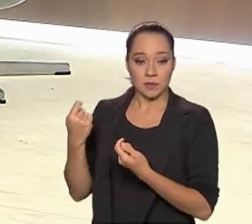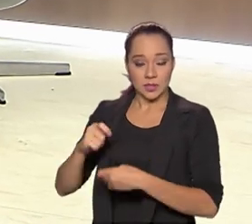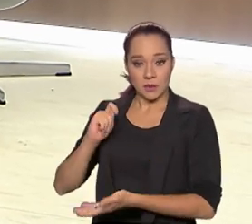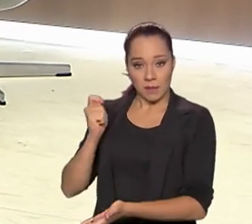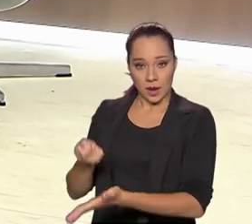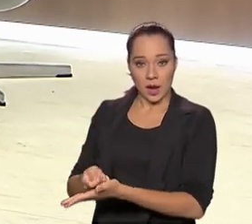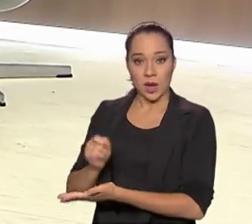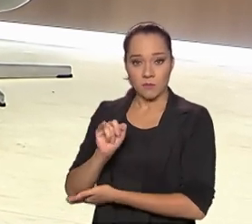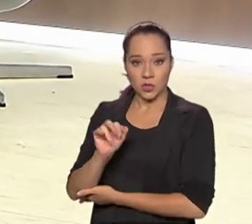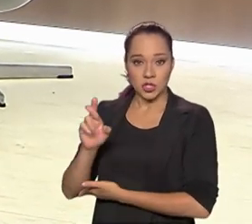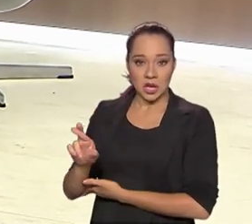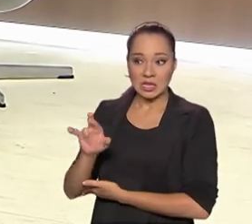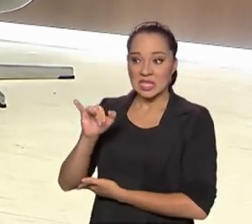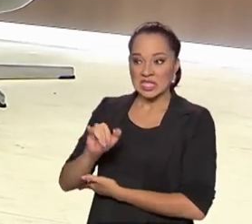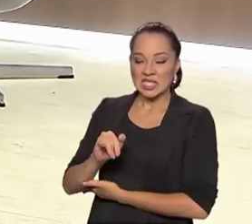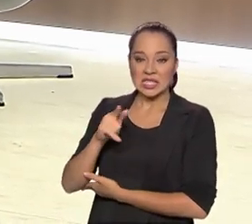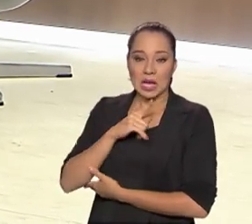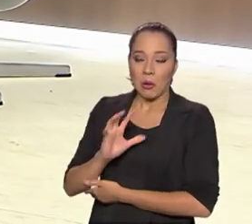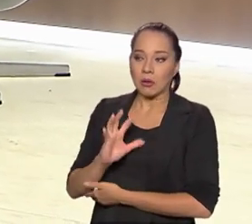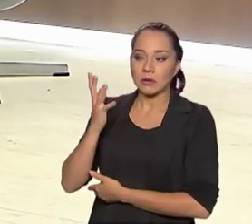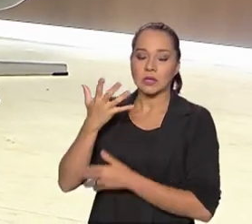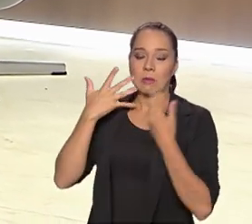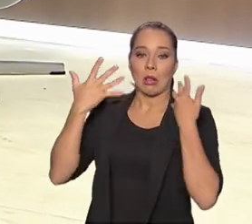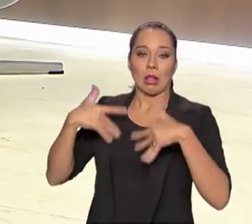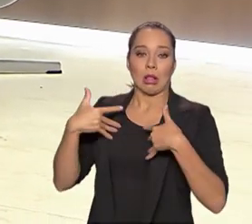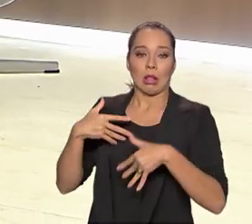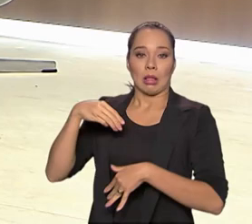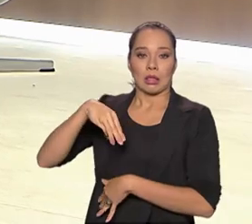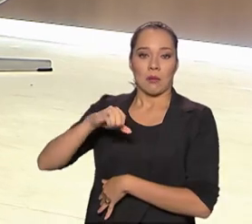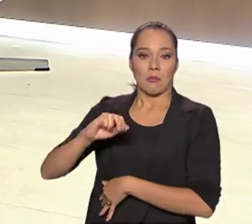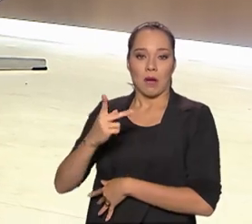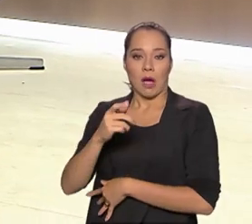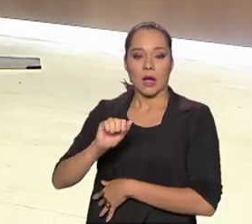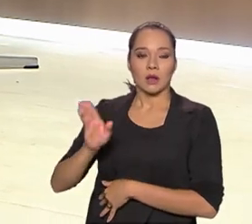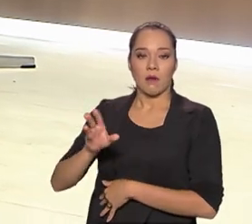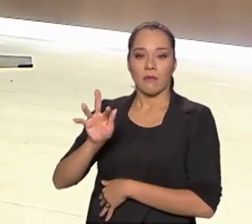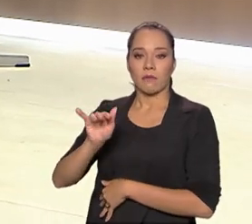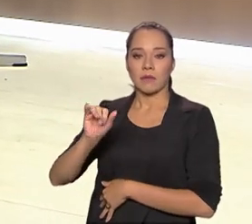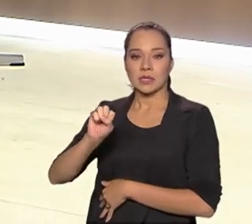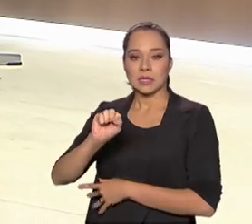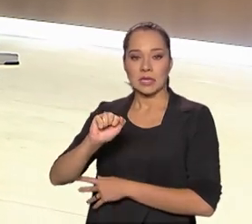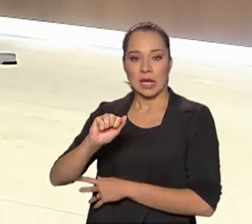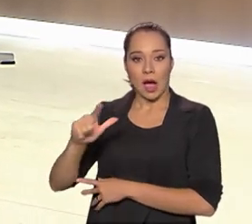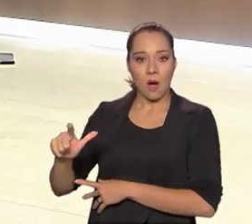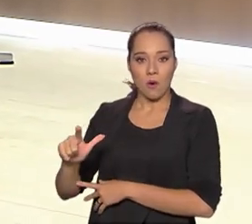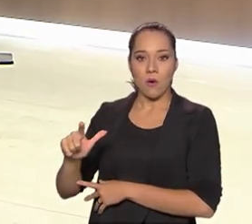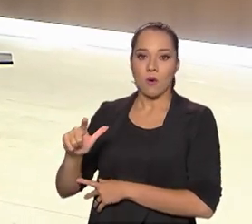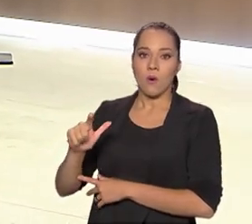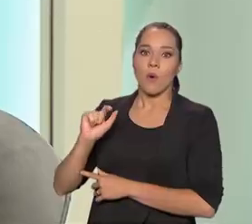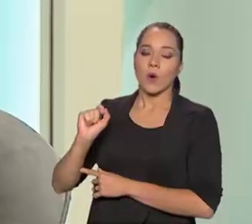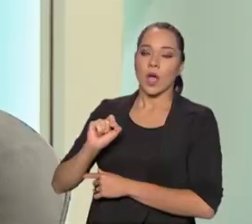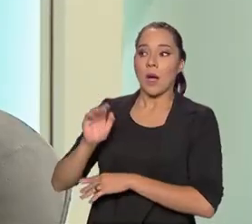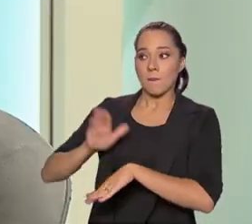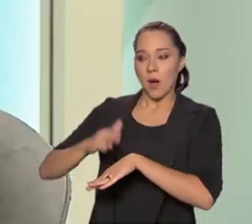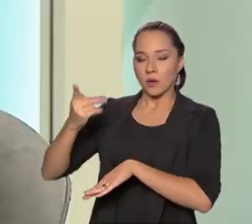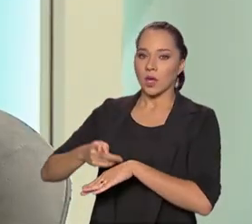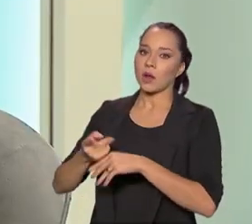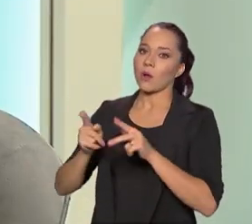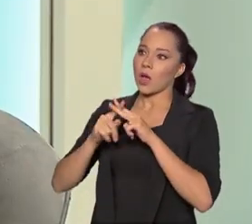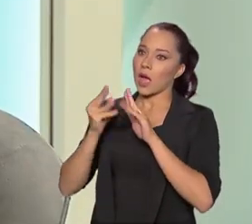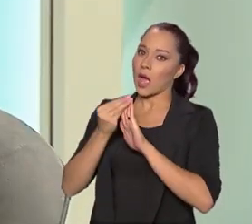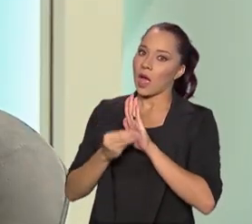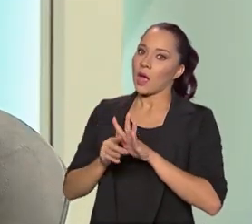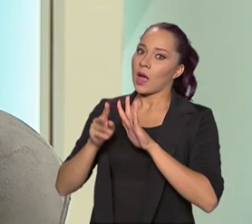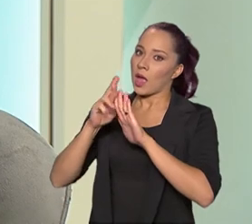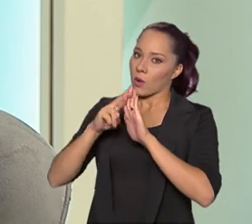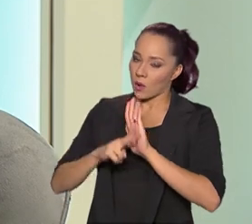porventura, caiam na chamada malha fiscal, a oportunidade de se autorregularizar antes de